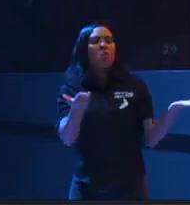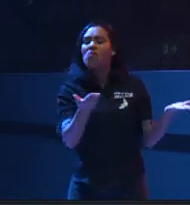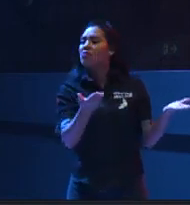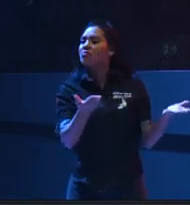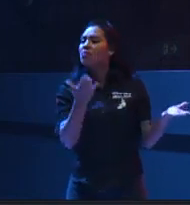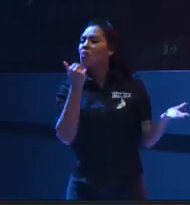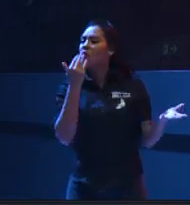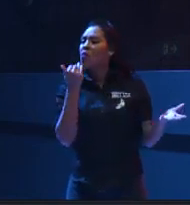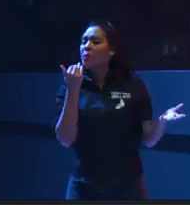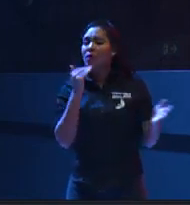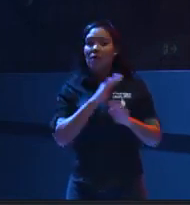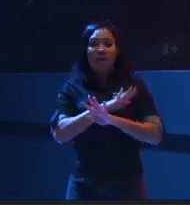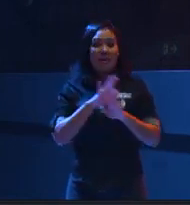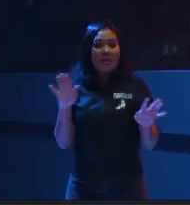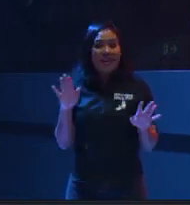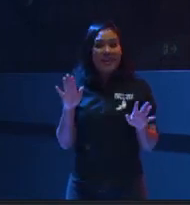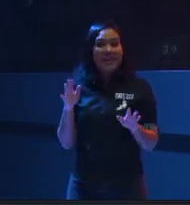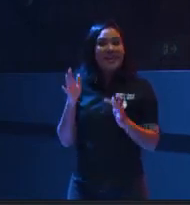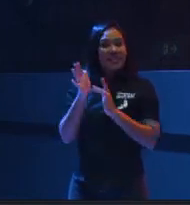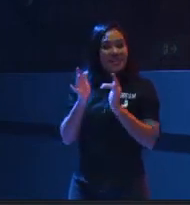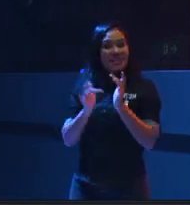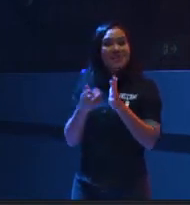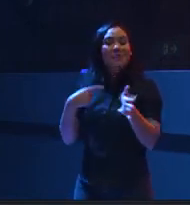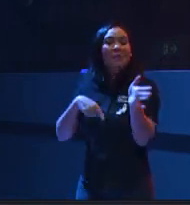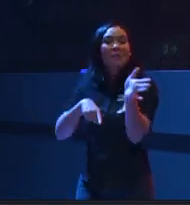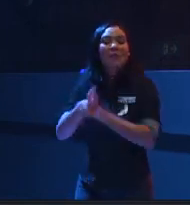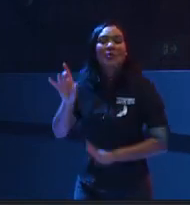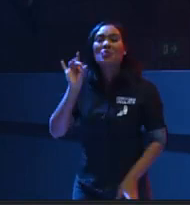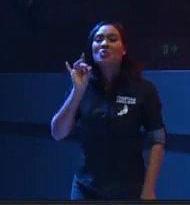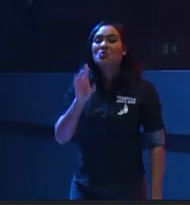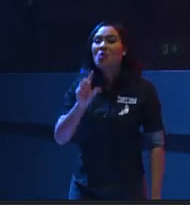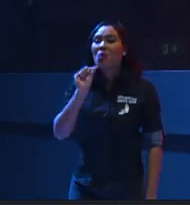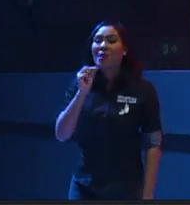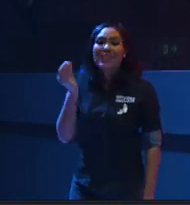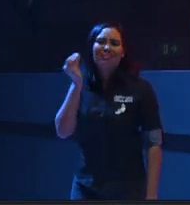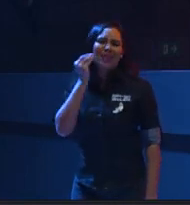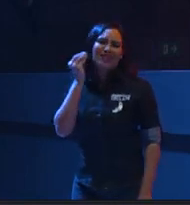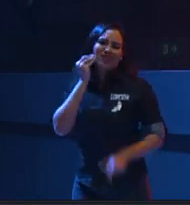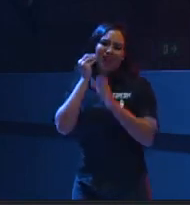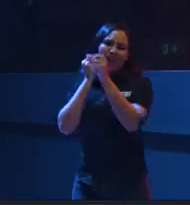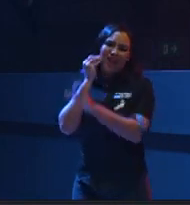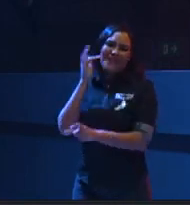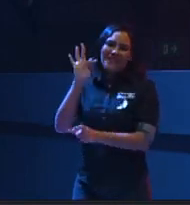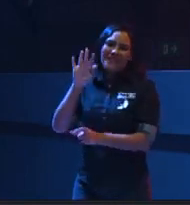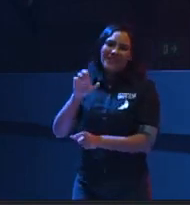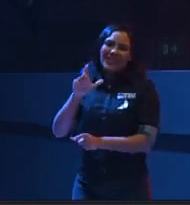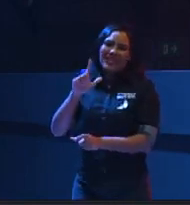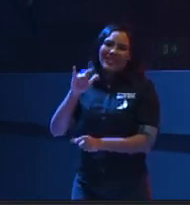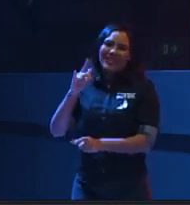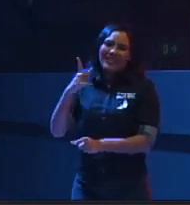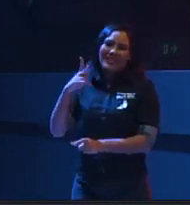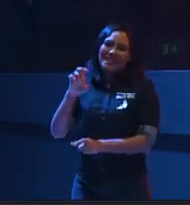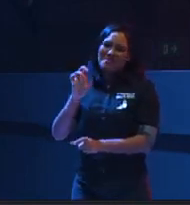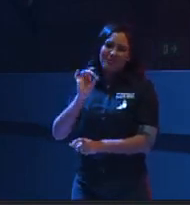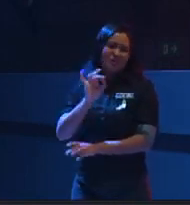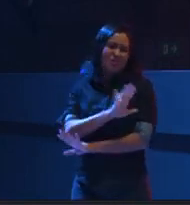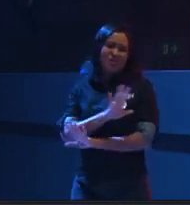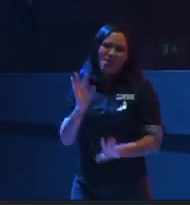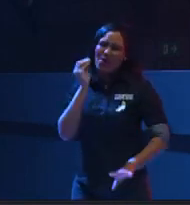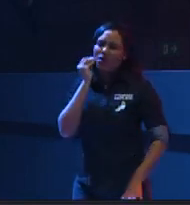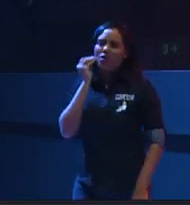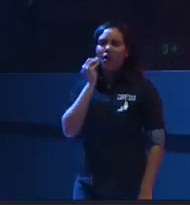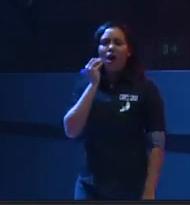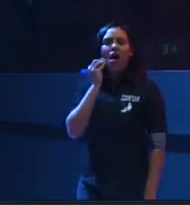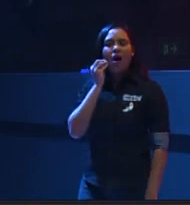Polo a prova pois já tinha em mente o que ia fazer de Jesus essa pergunta para o